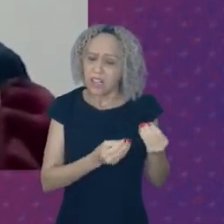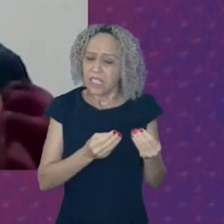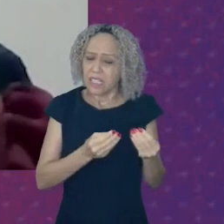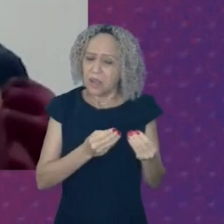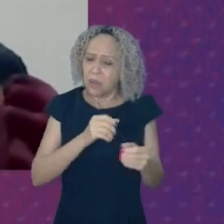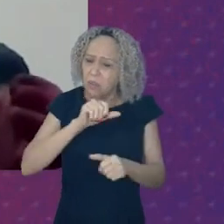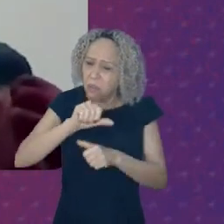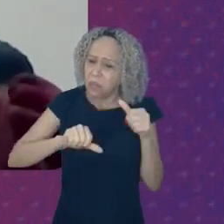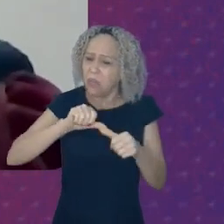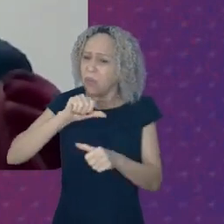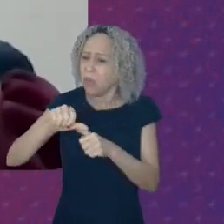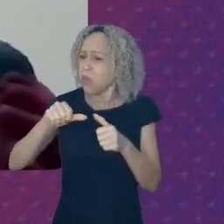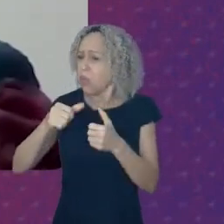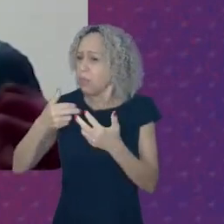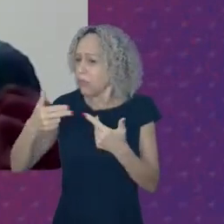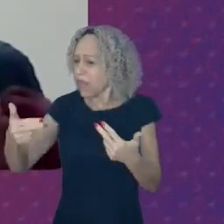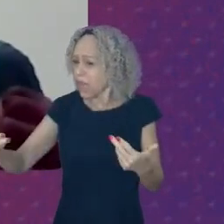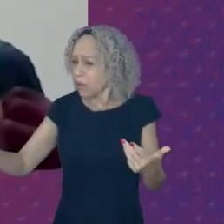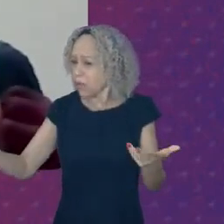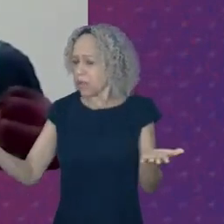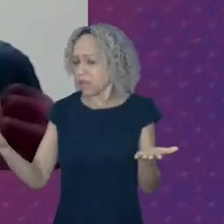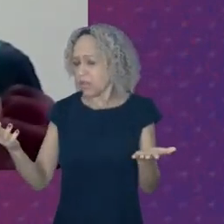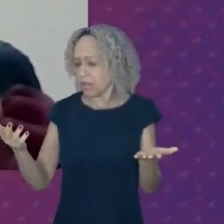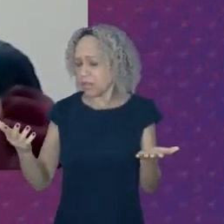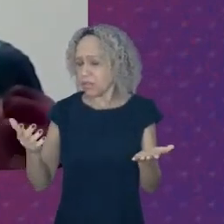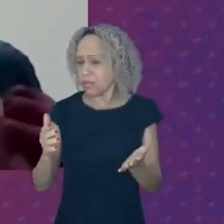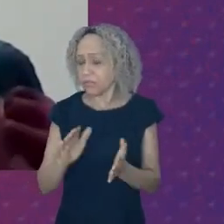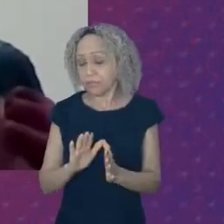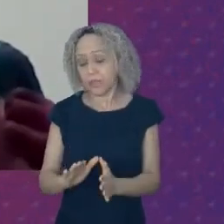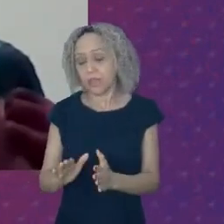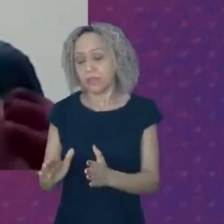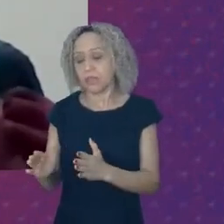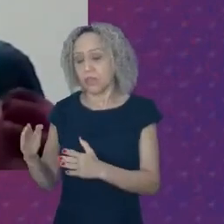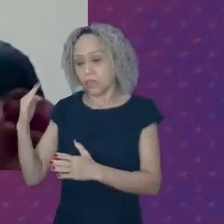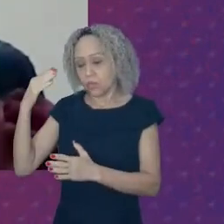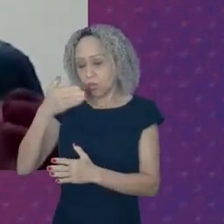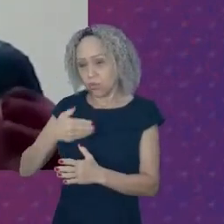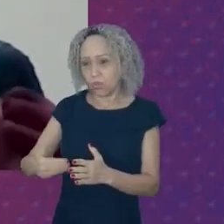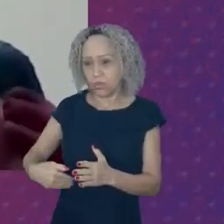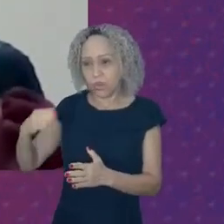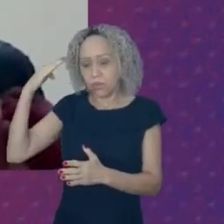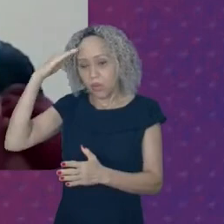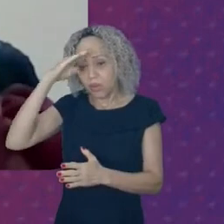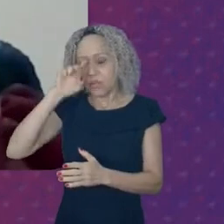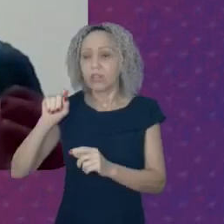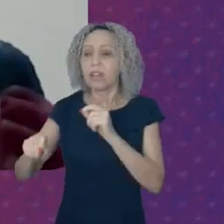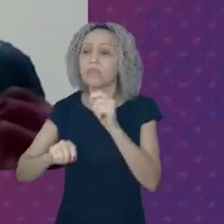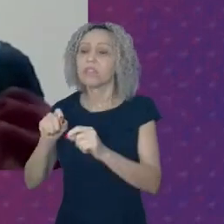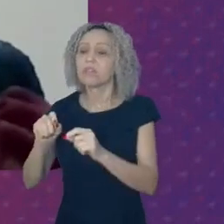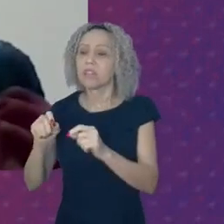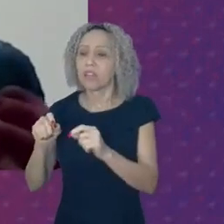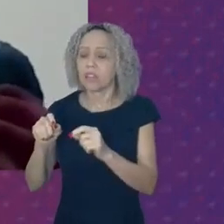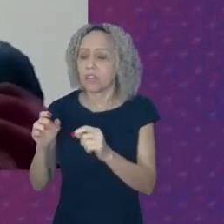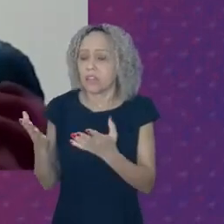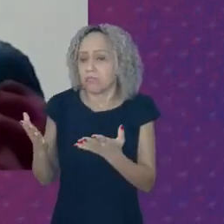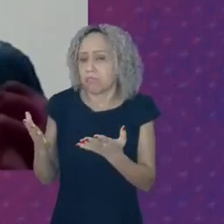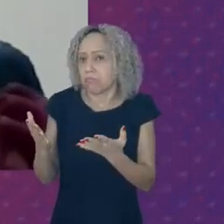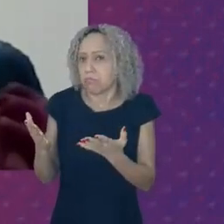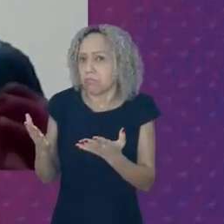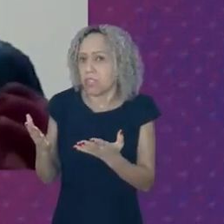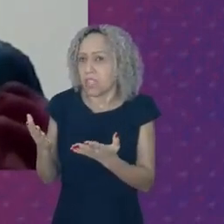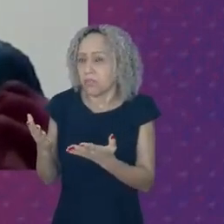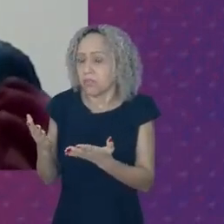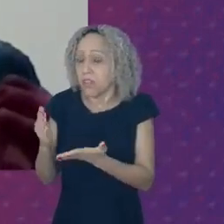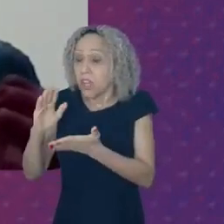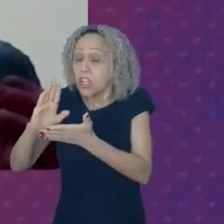contrapartida dos beneficiários. Com essa mudança no governo Jair Bolsonaro acabou essa contrapartida dos beneficiários no que